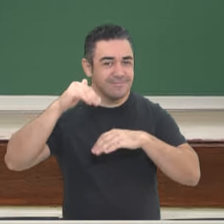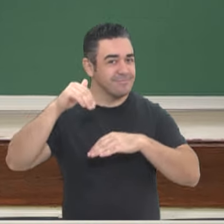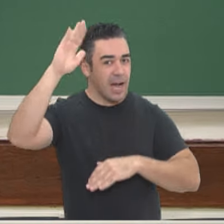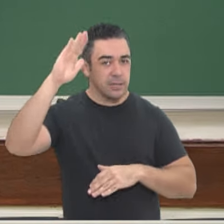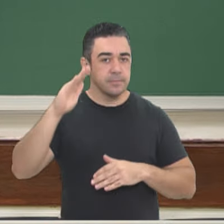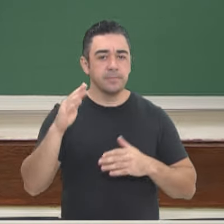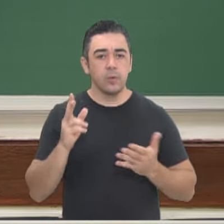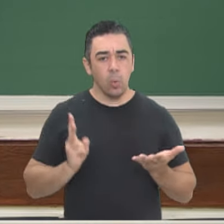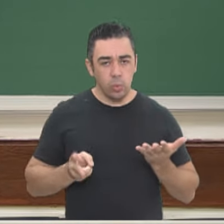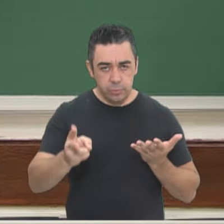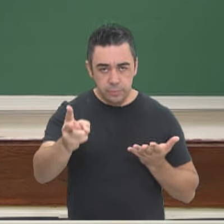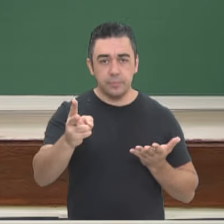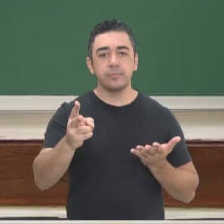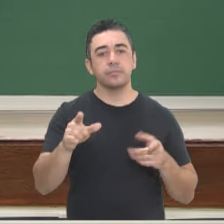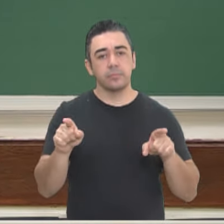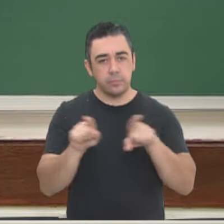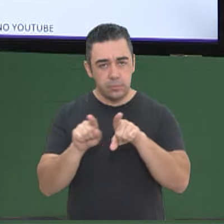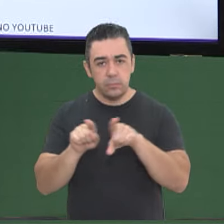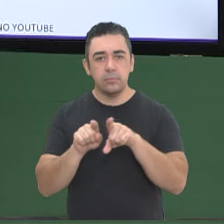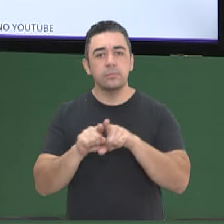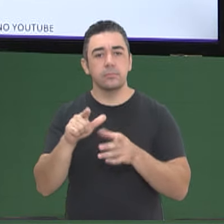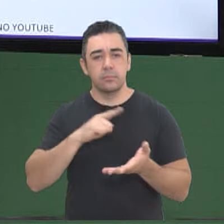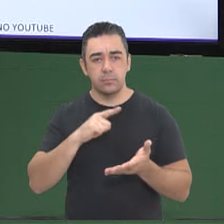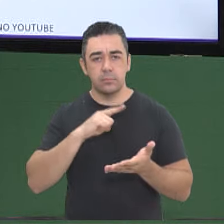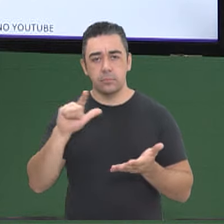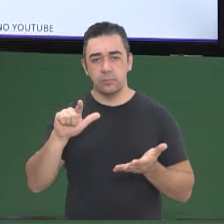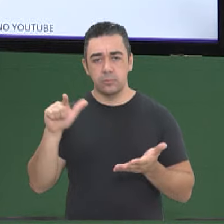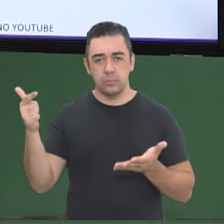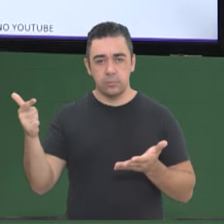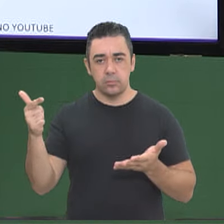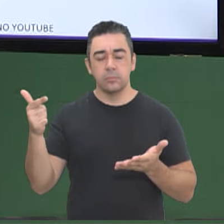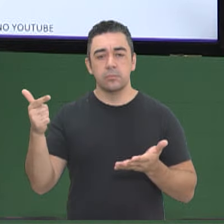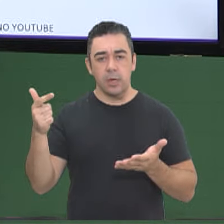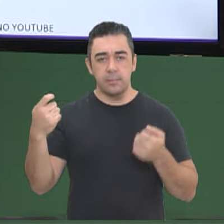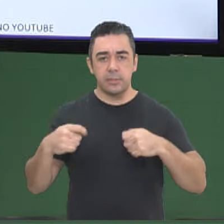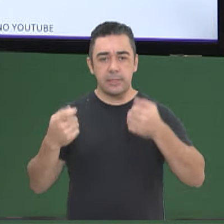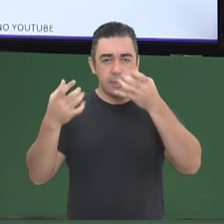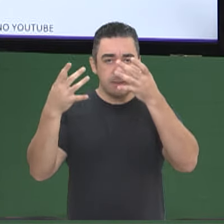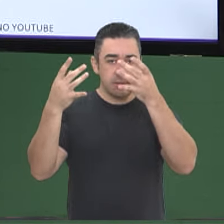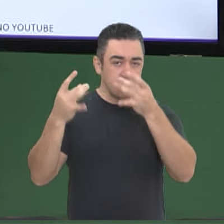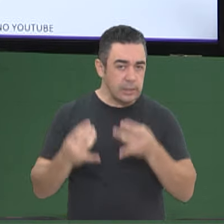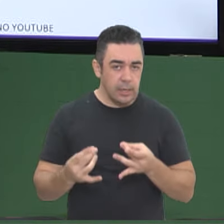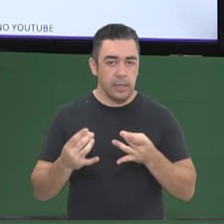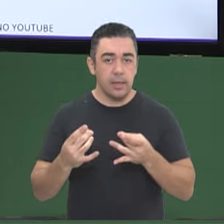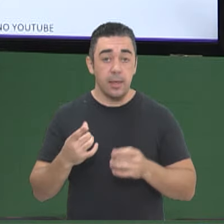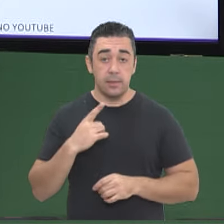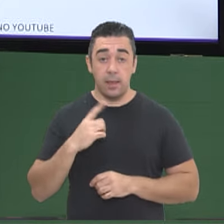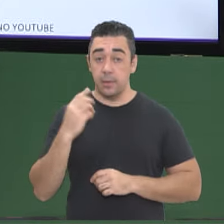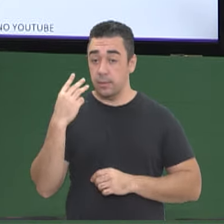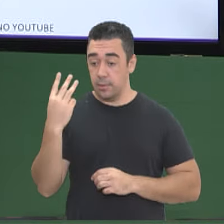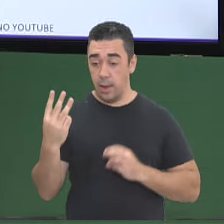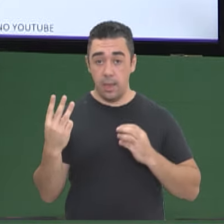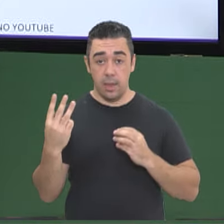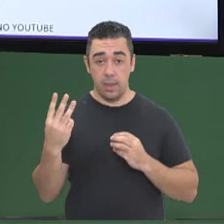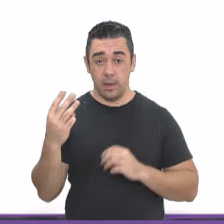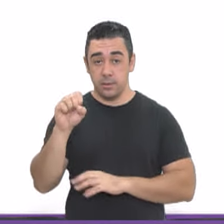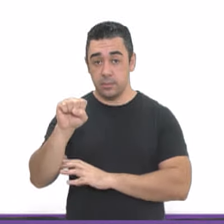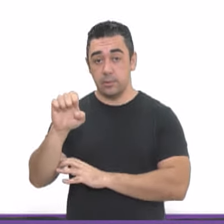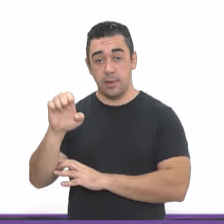Na sequência, nós também temos outros esclarecimentos a respeito dos sets. São 3 sets de 20